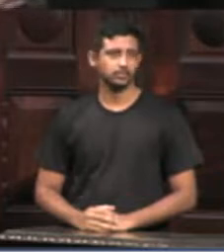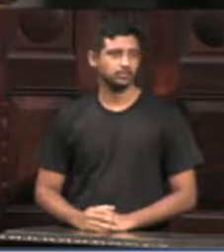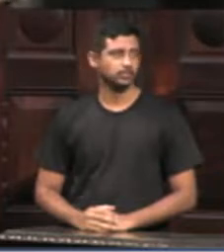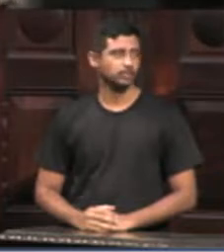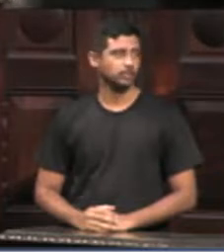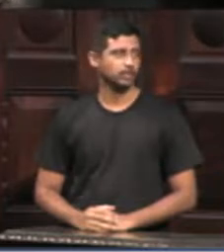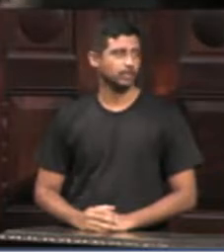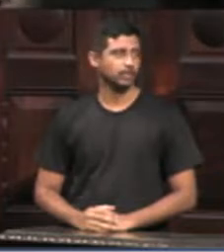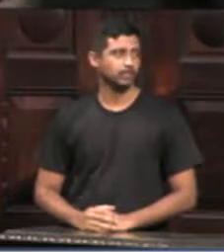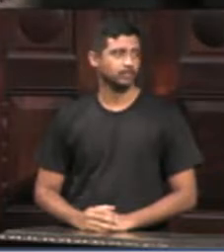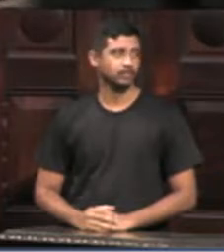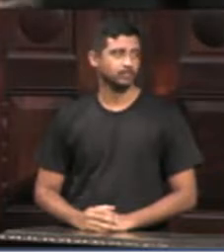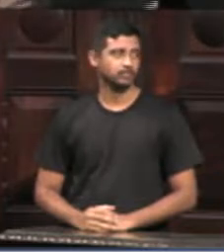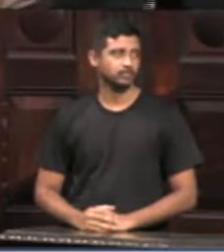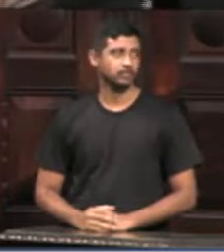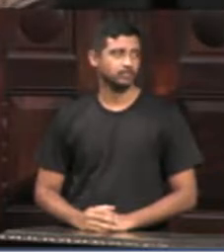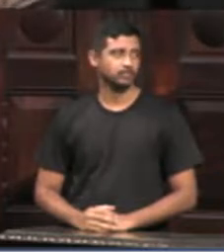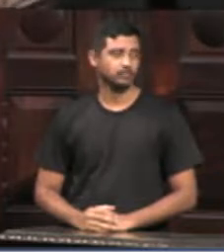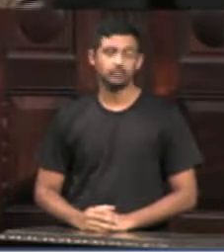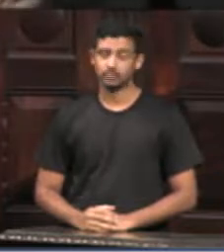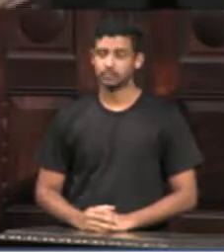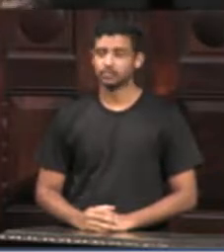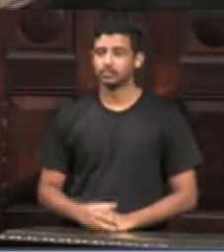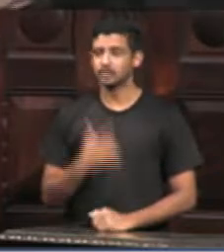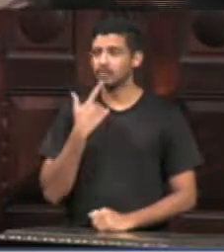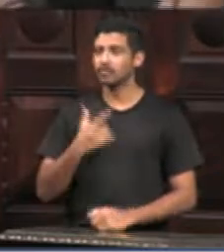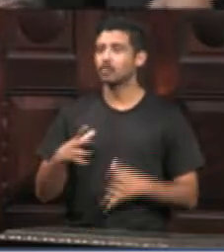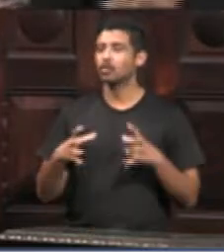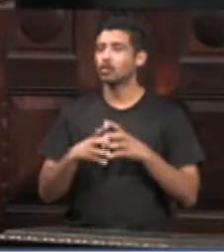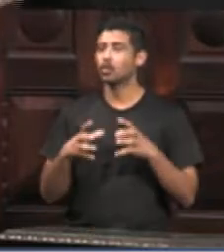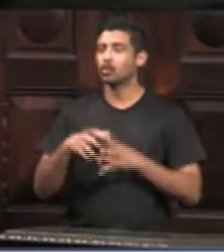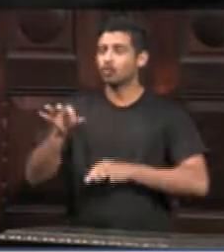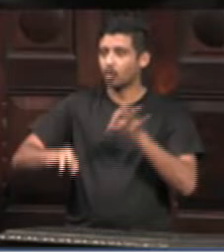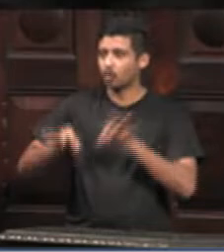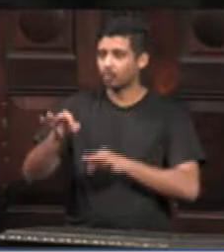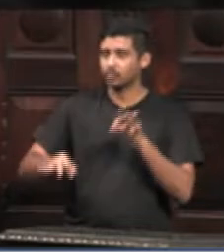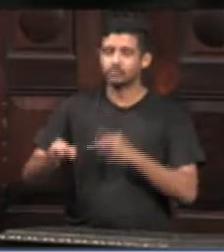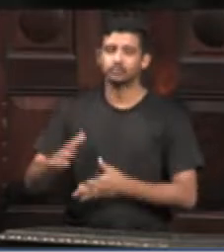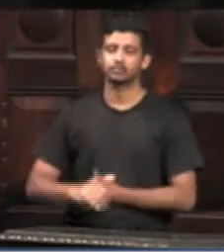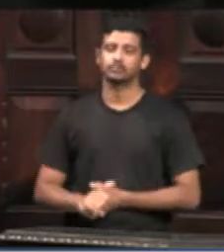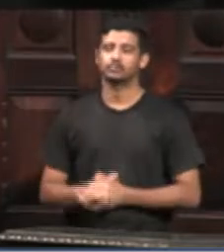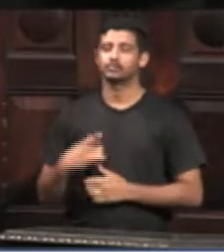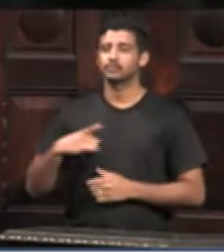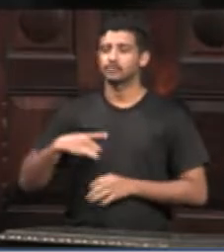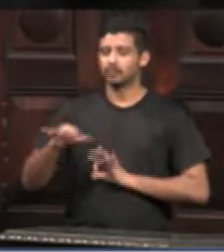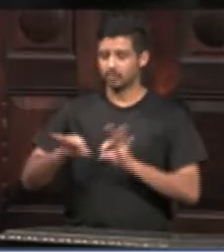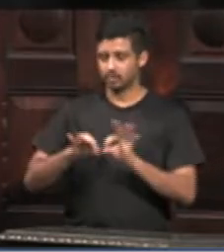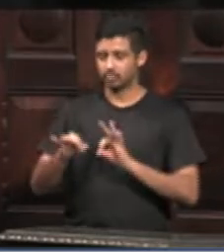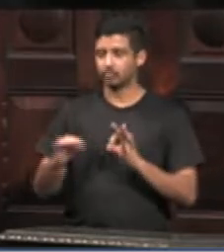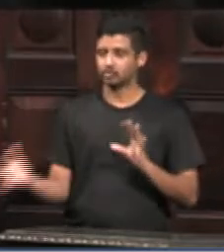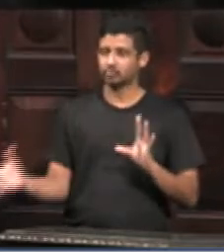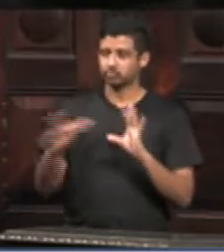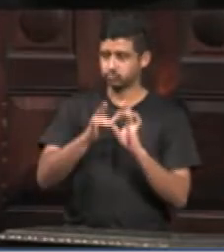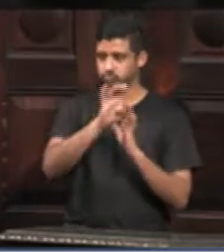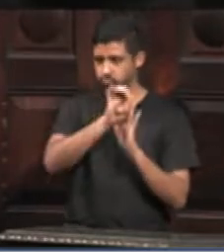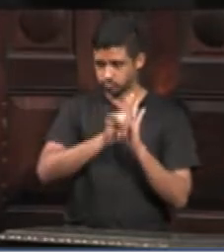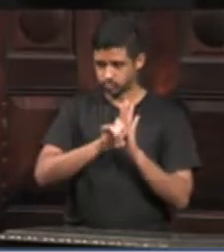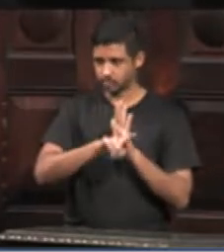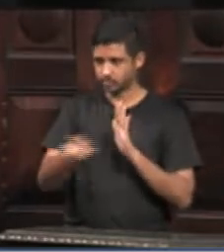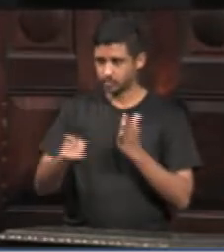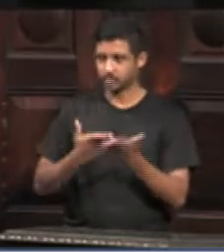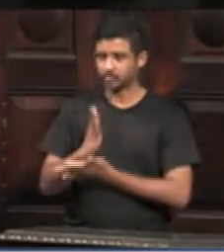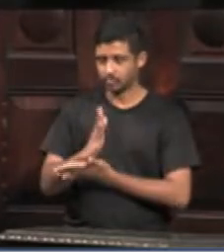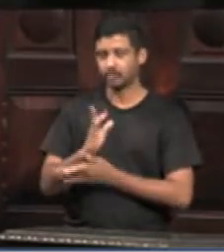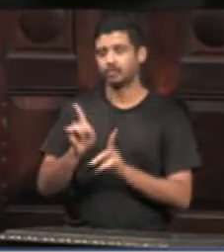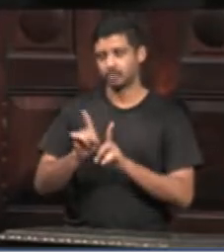ordem. Então, estamos votando as emendas da Comissão de Constituição e Justiça. Senhores que aprovam essa comissão, aprovado. Em votação, projeto assim emendado. Senhores que aprovam essa comissão, aprovado.